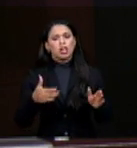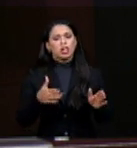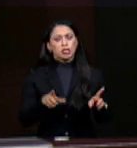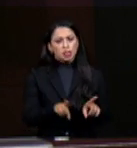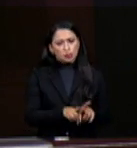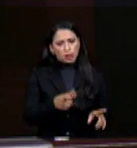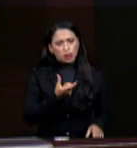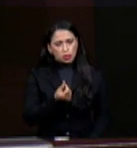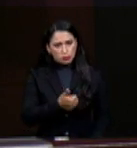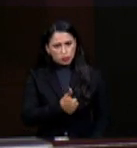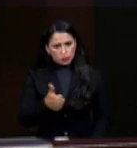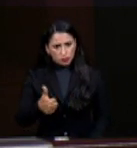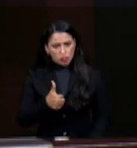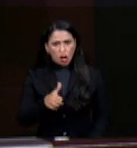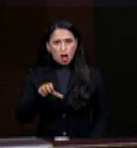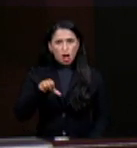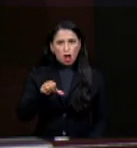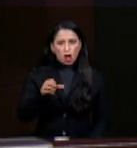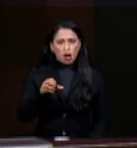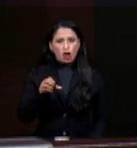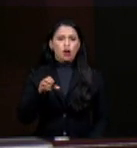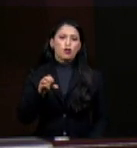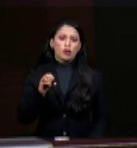a 94%.